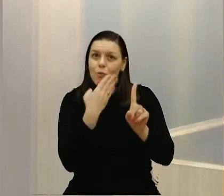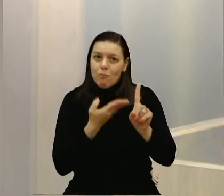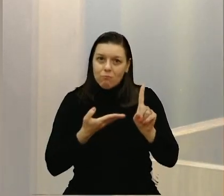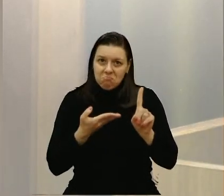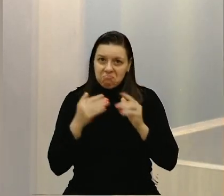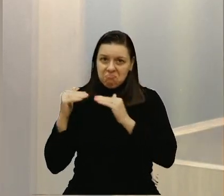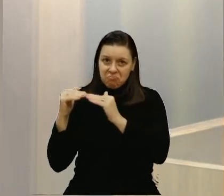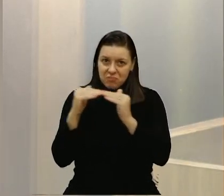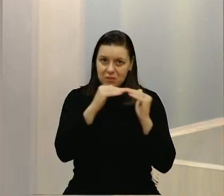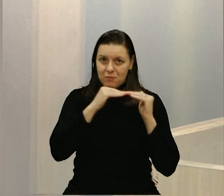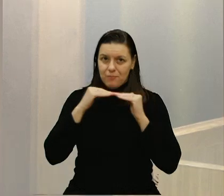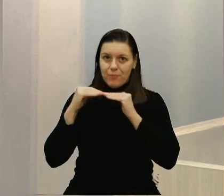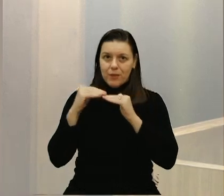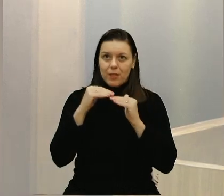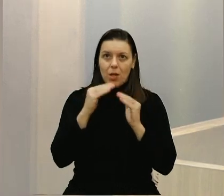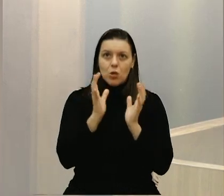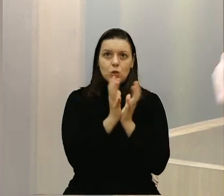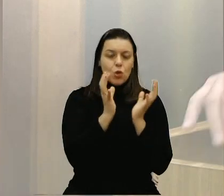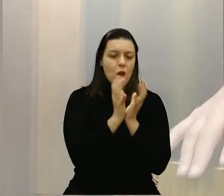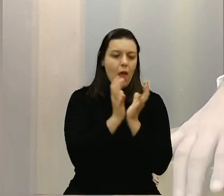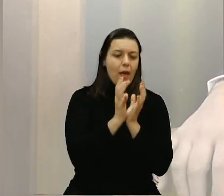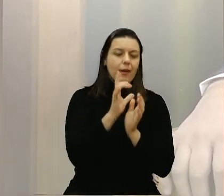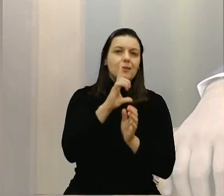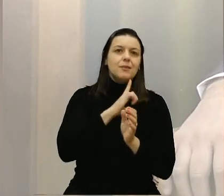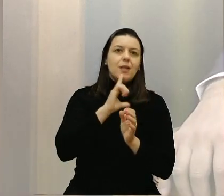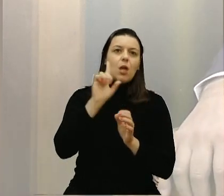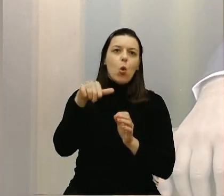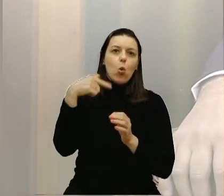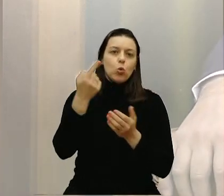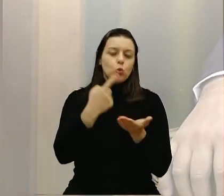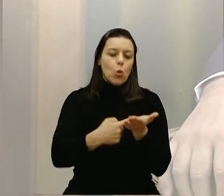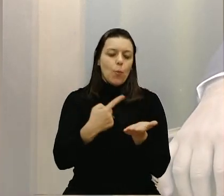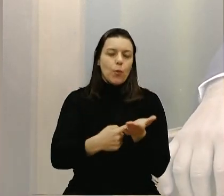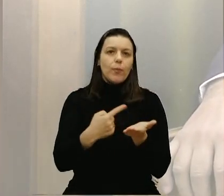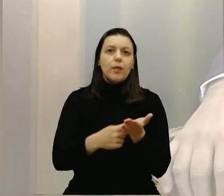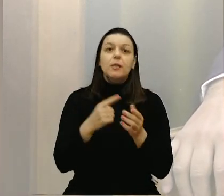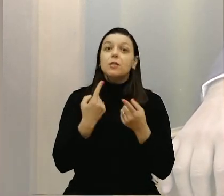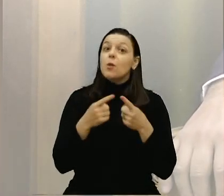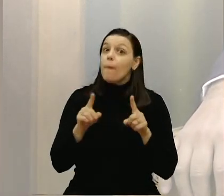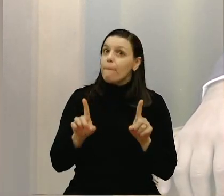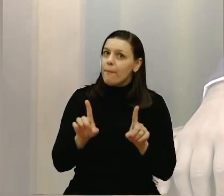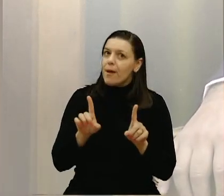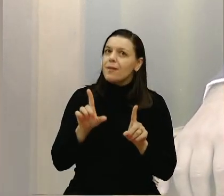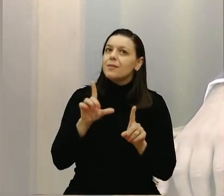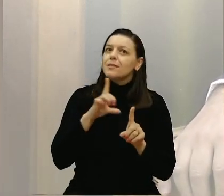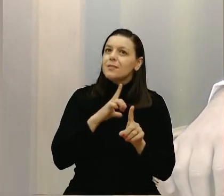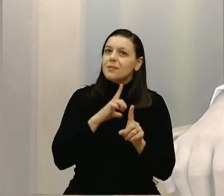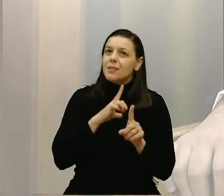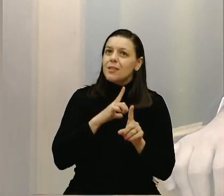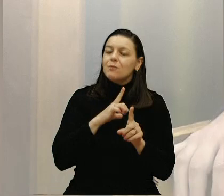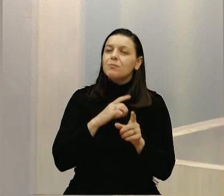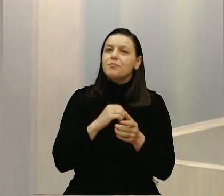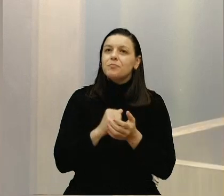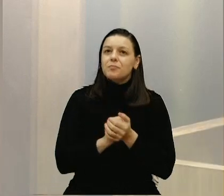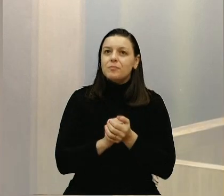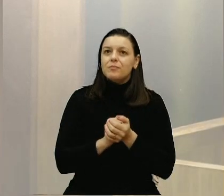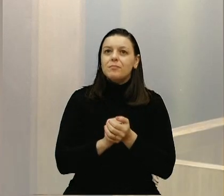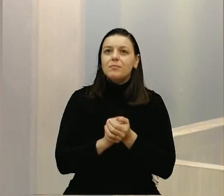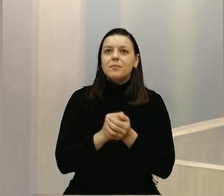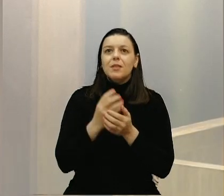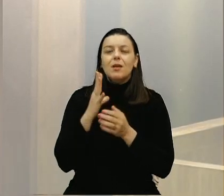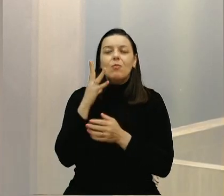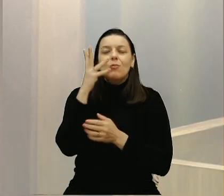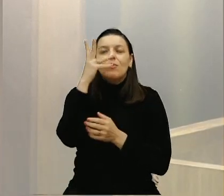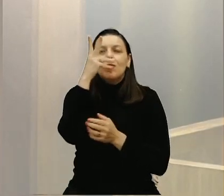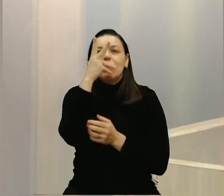unanimidade, né? Os colegas têm outros compromissos, enfim, mas estamos aqui para cumprir essa tarefa tão